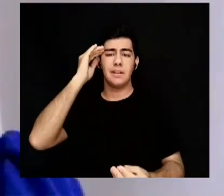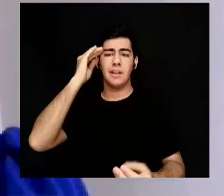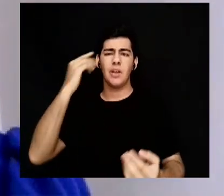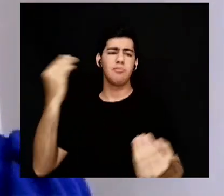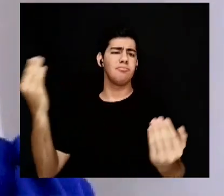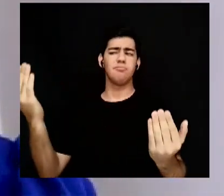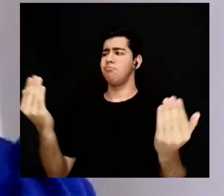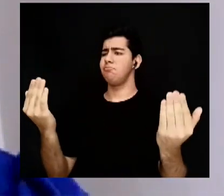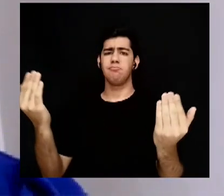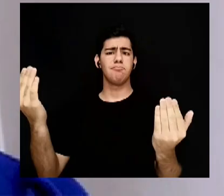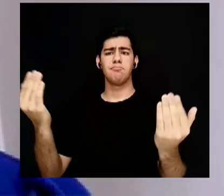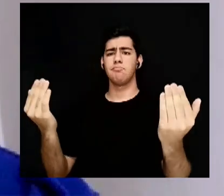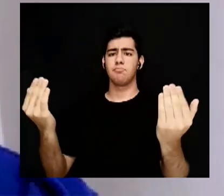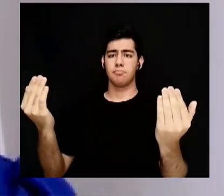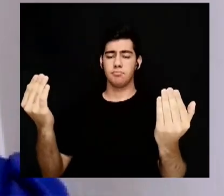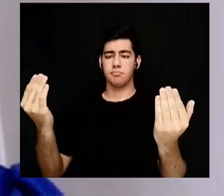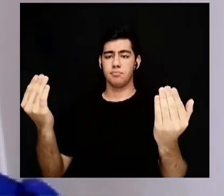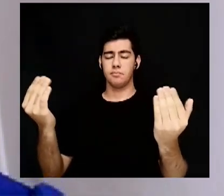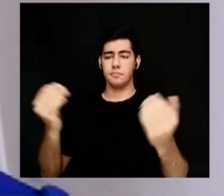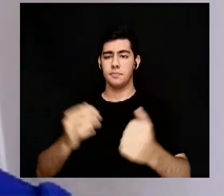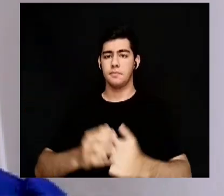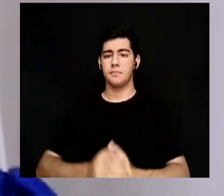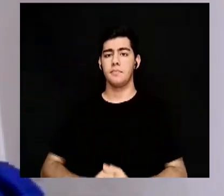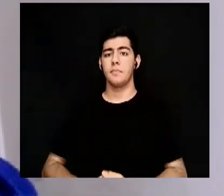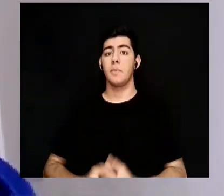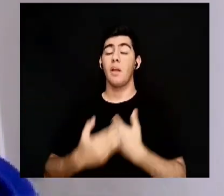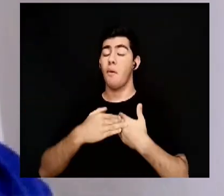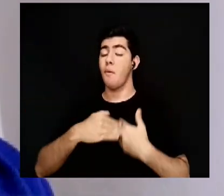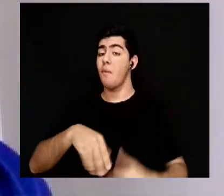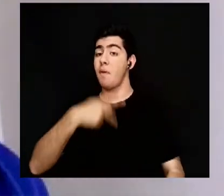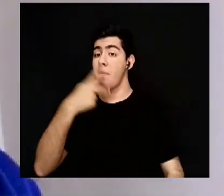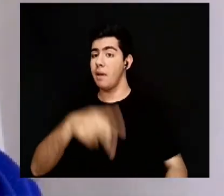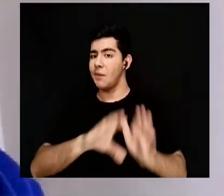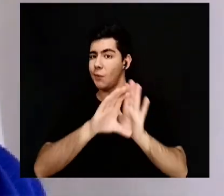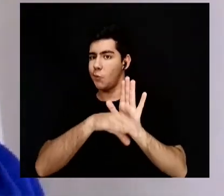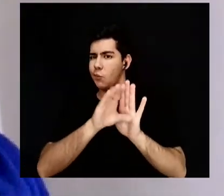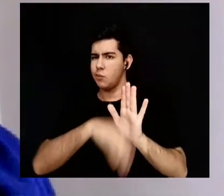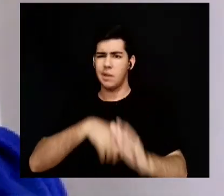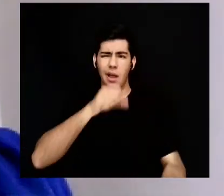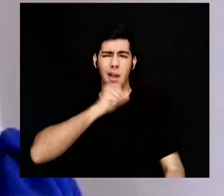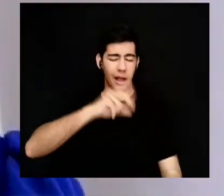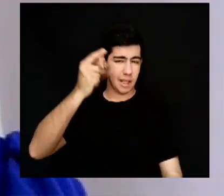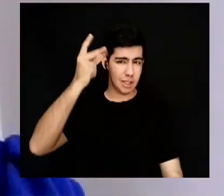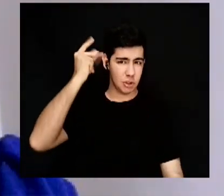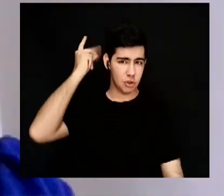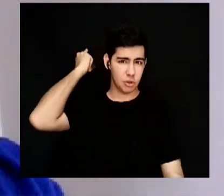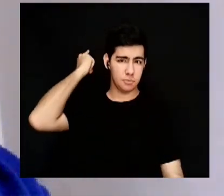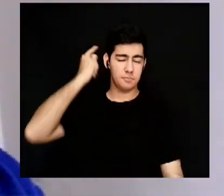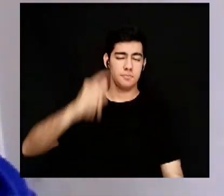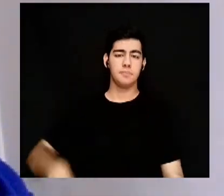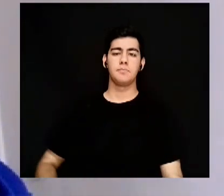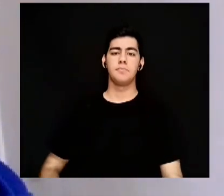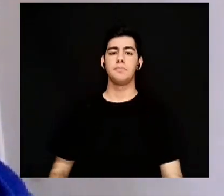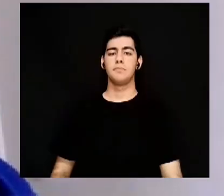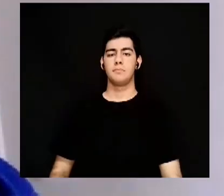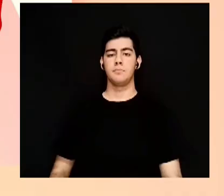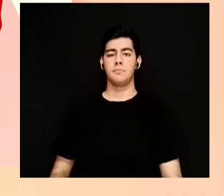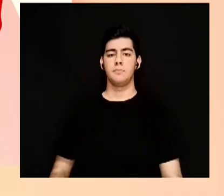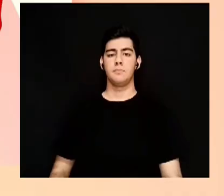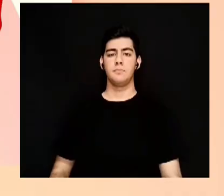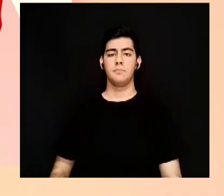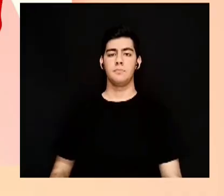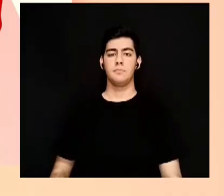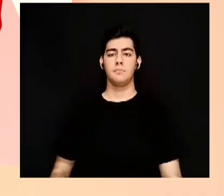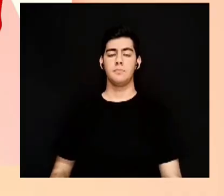da classificação antiga, né, que não é tão antiga, né, que mudou desse ano para cá. A classificação de sobrepeso